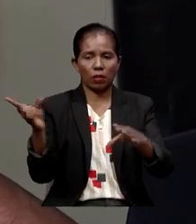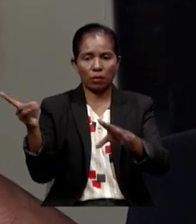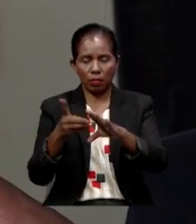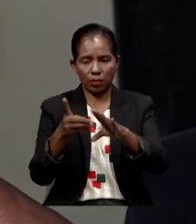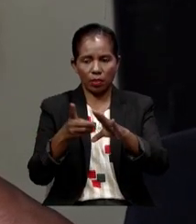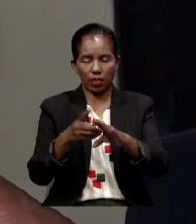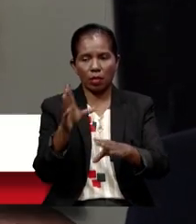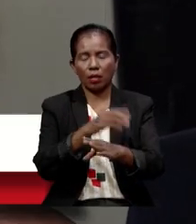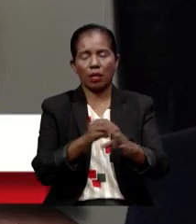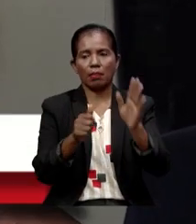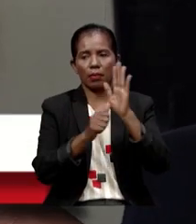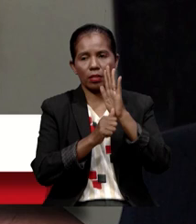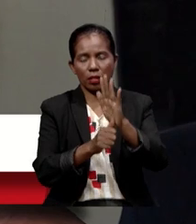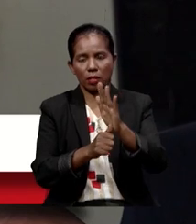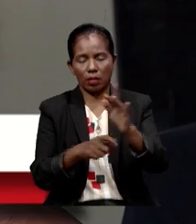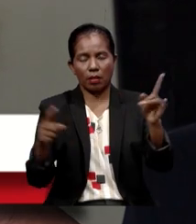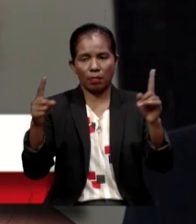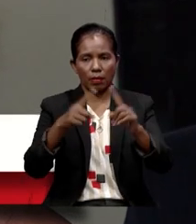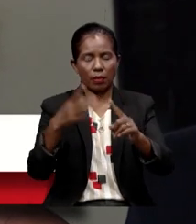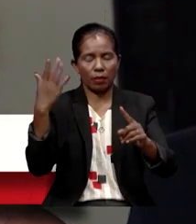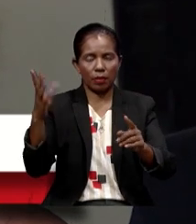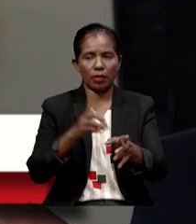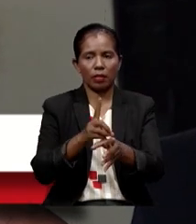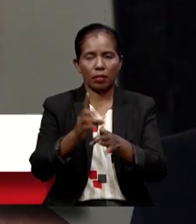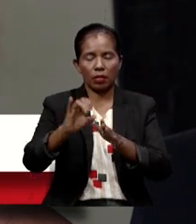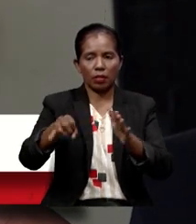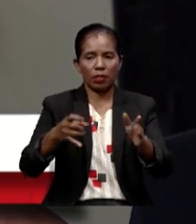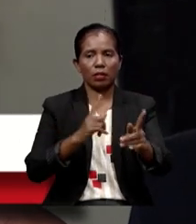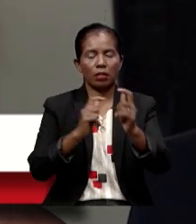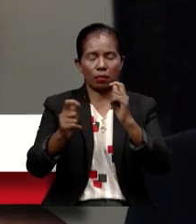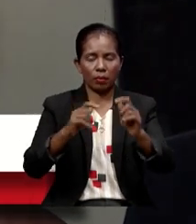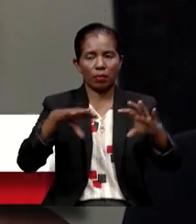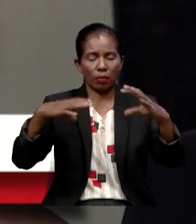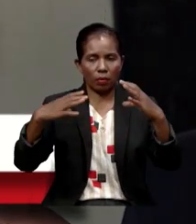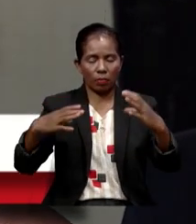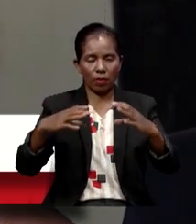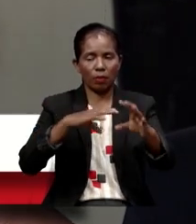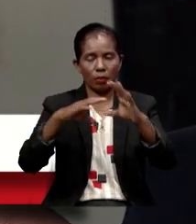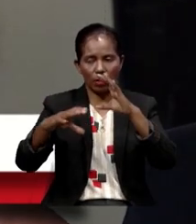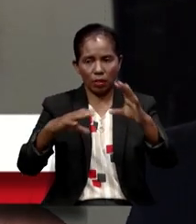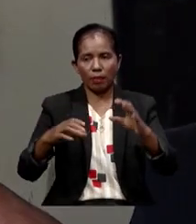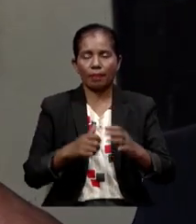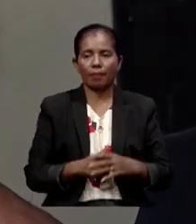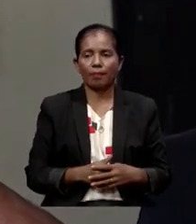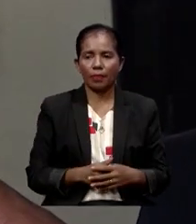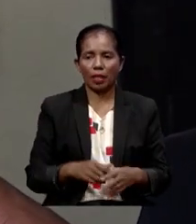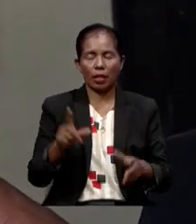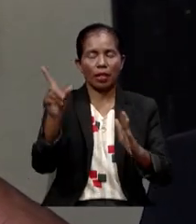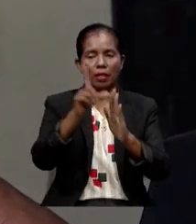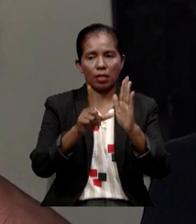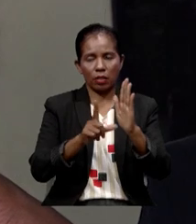né? Apresenta para a Dito Geral Transporte e Comunicação, a não é para lista